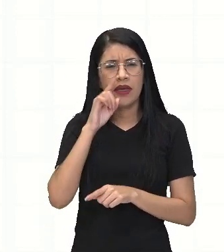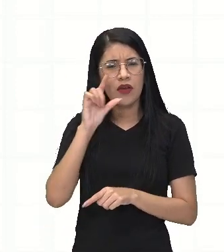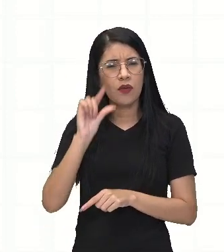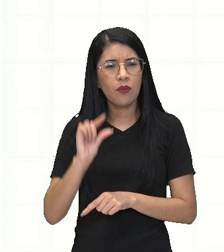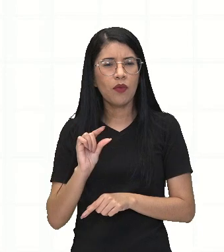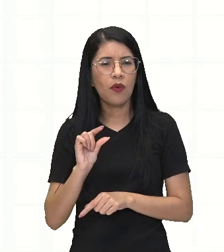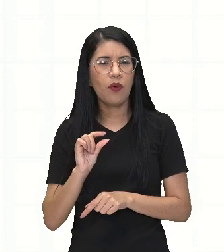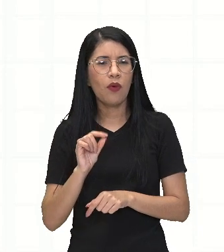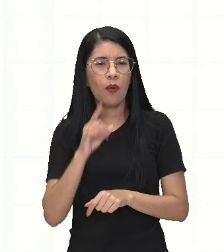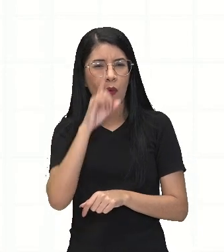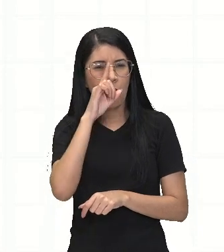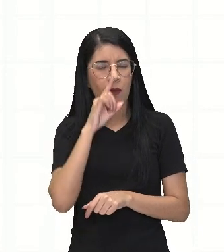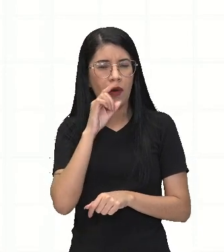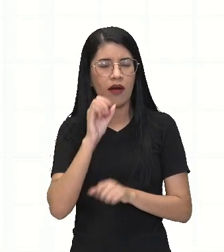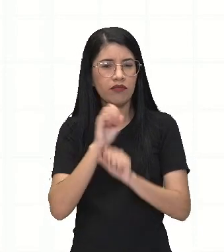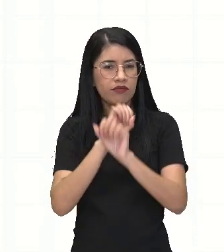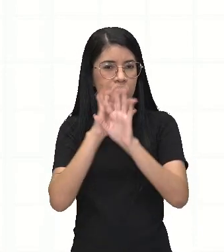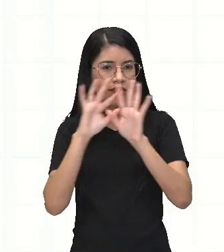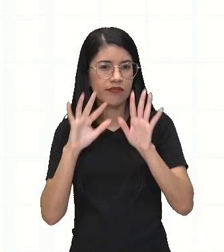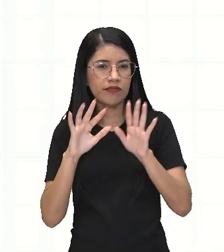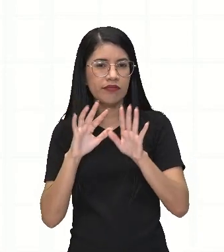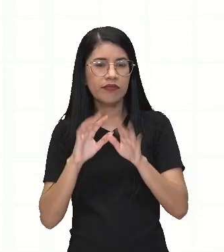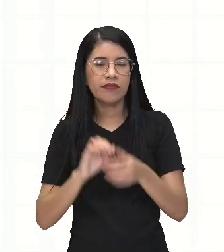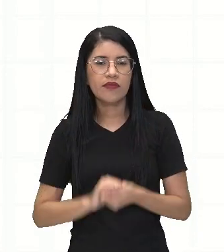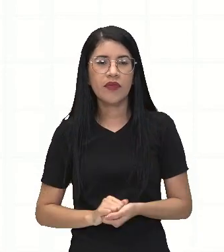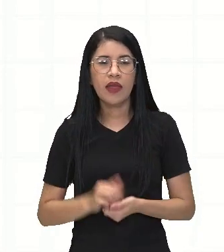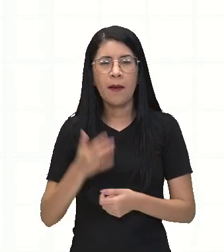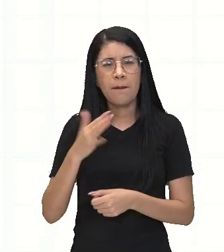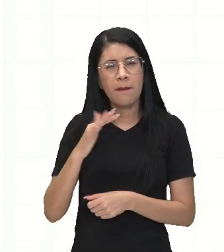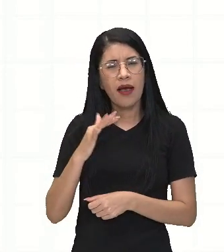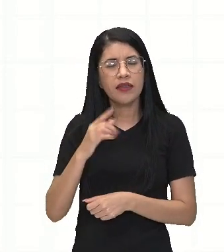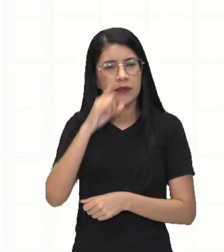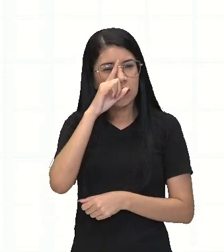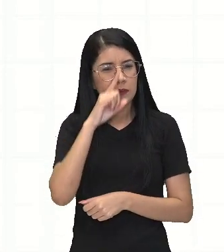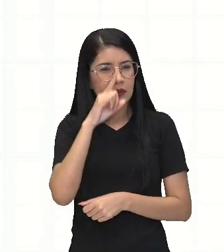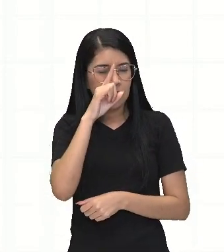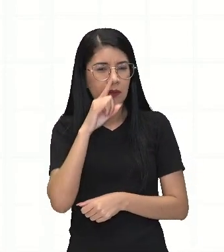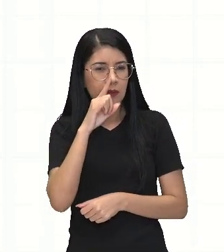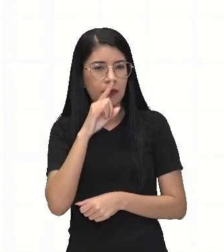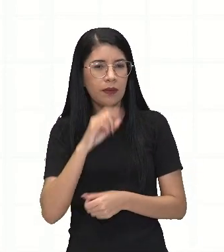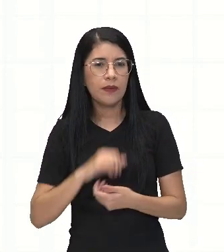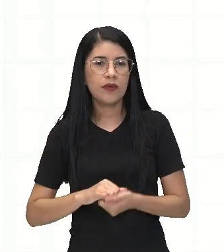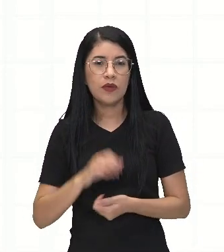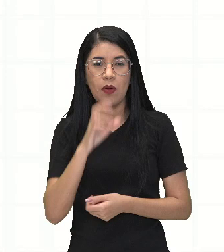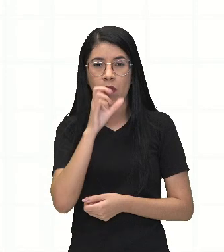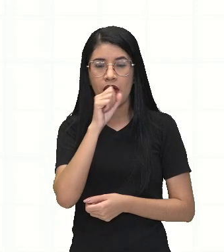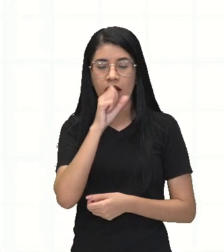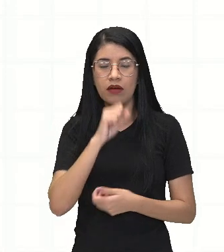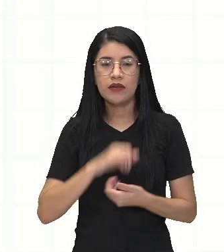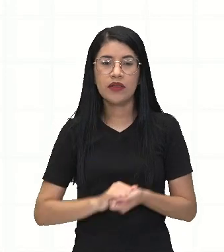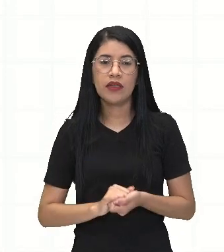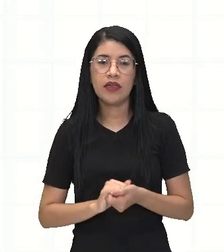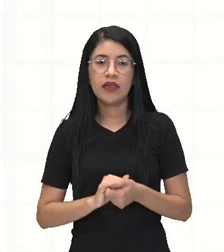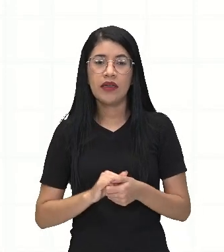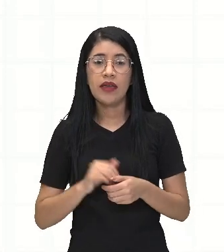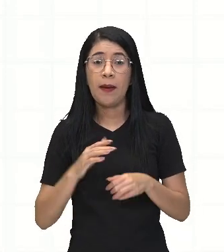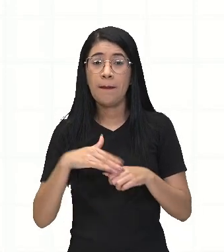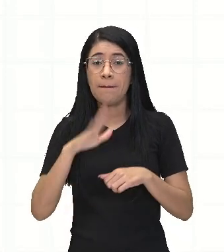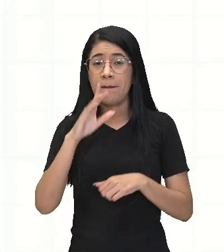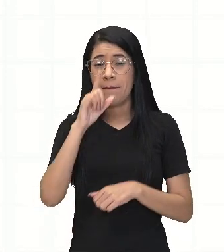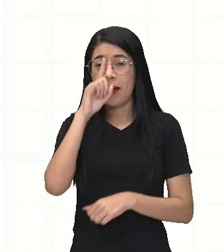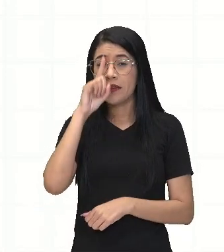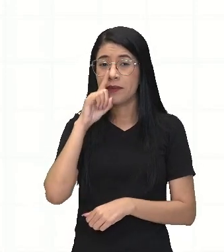esse amarelinho. Médio risco, já as regiões em laranja. E em alto risco, olha